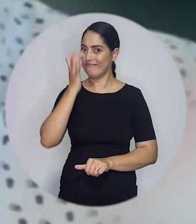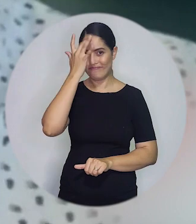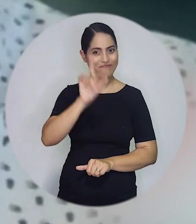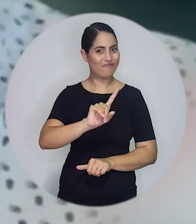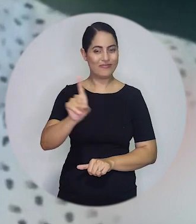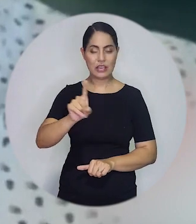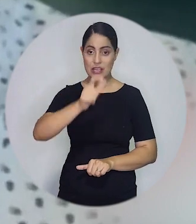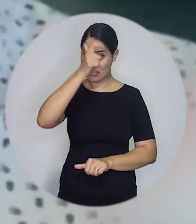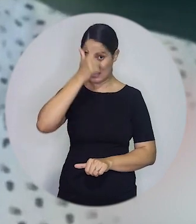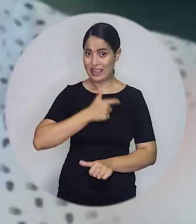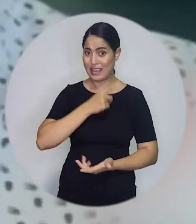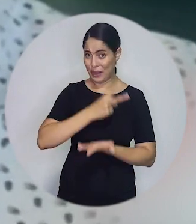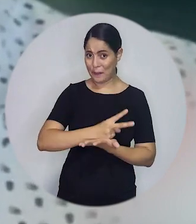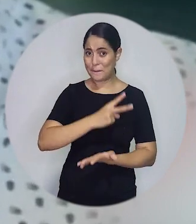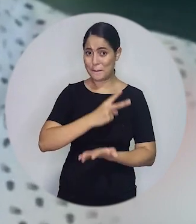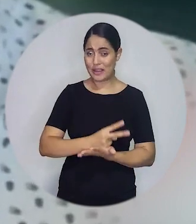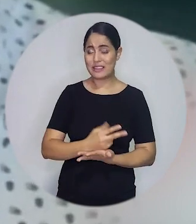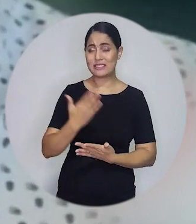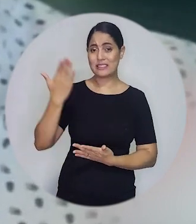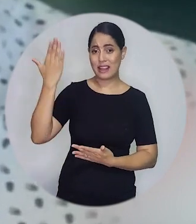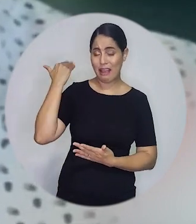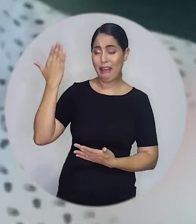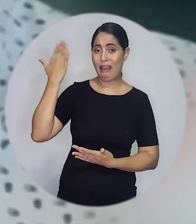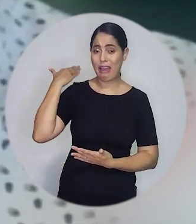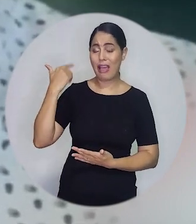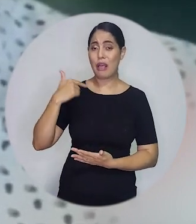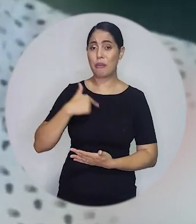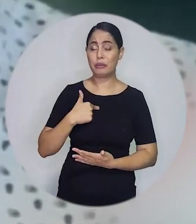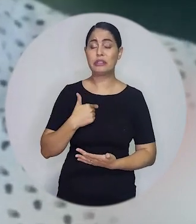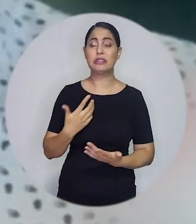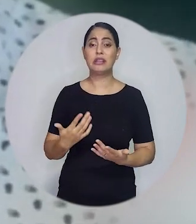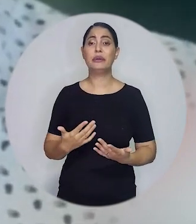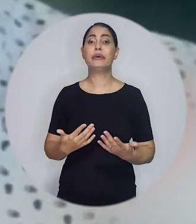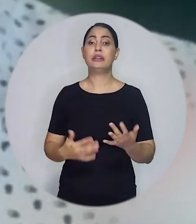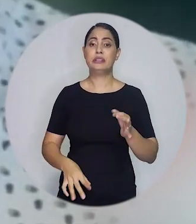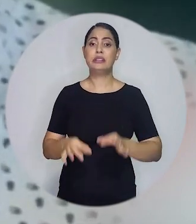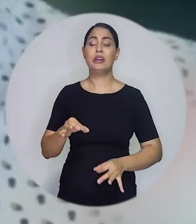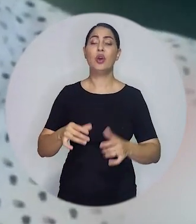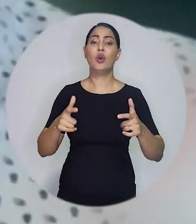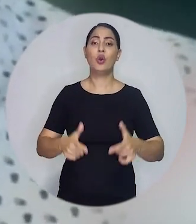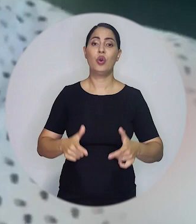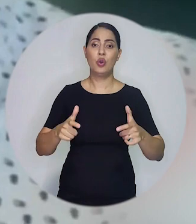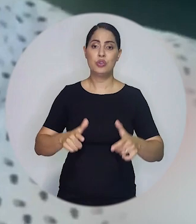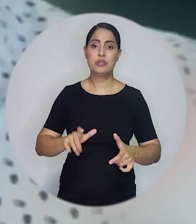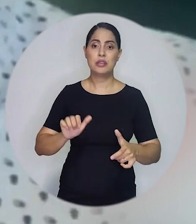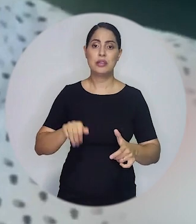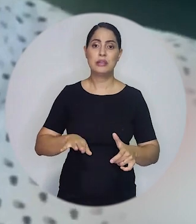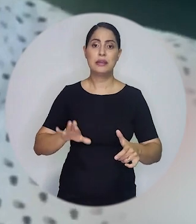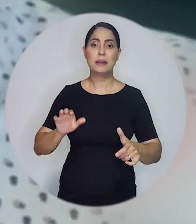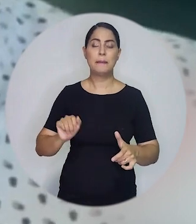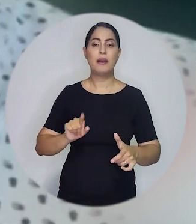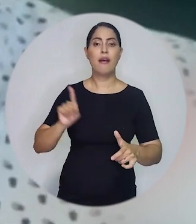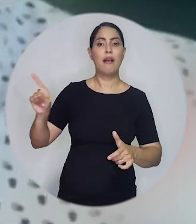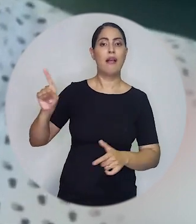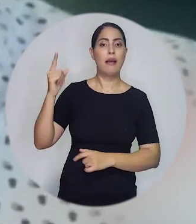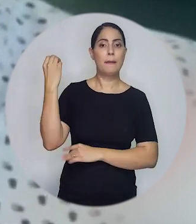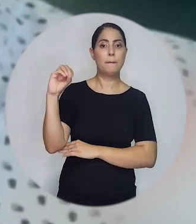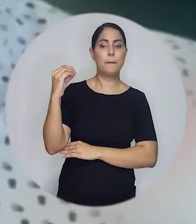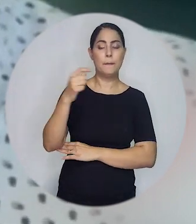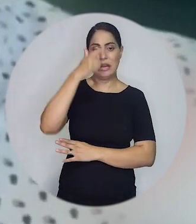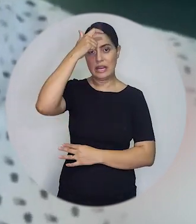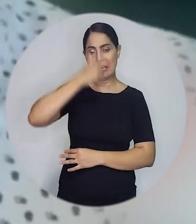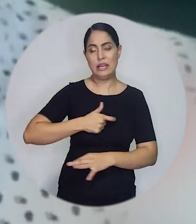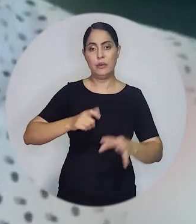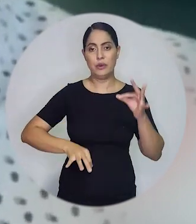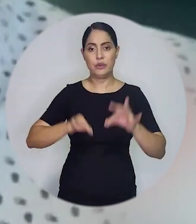fácil atuar dessa forma. Eu tive sérios embates na época que eu estava na SBAN, aqui em Porto